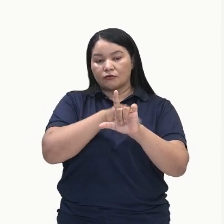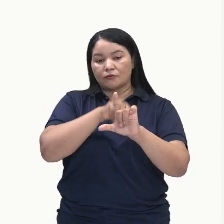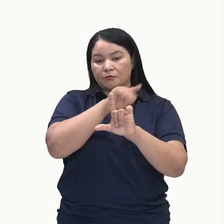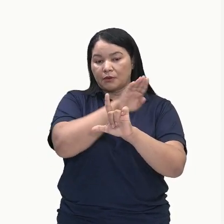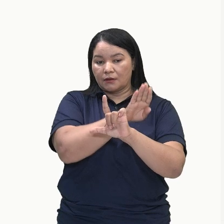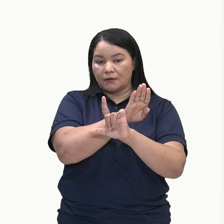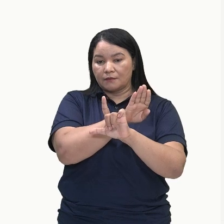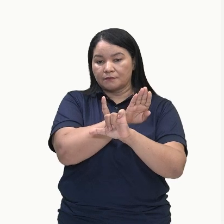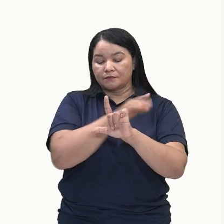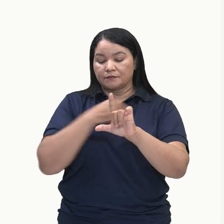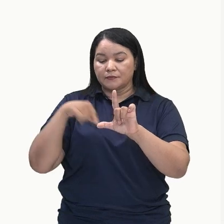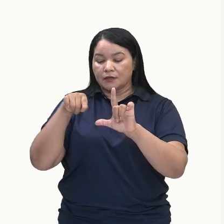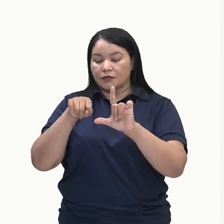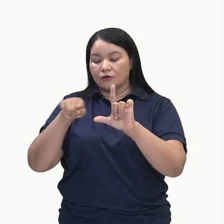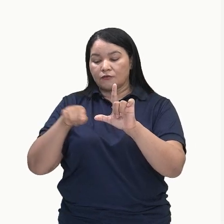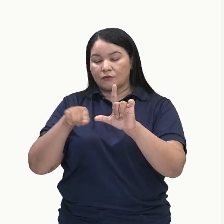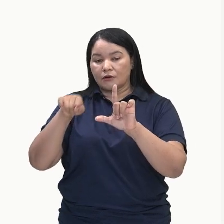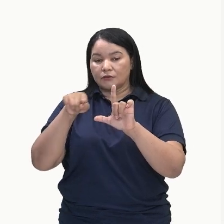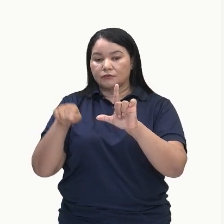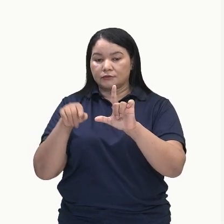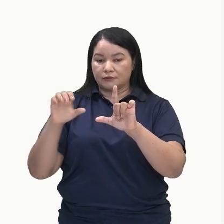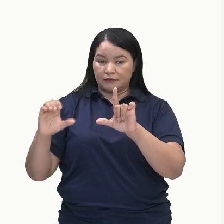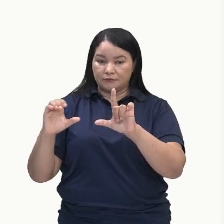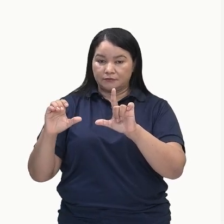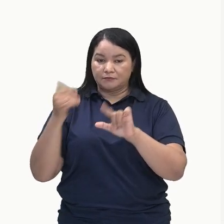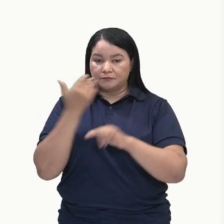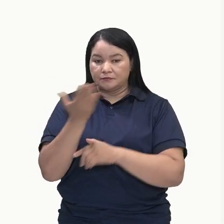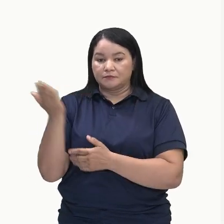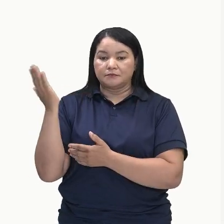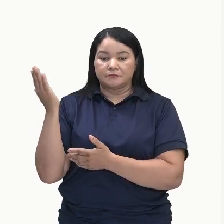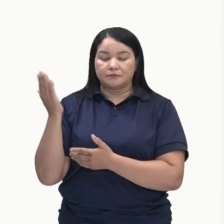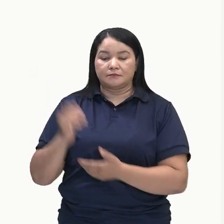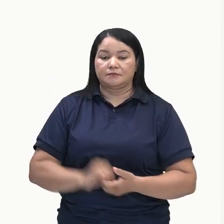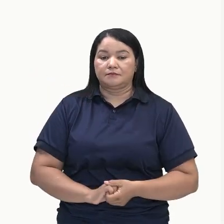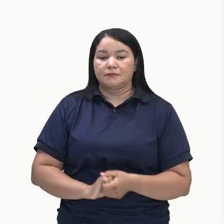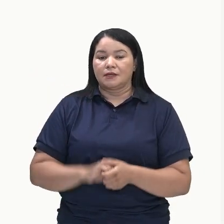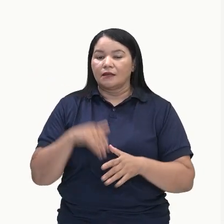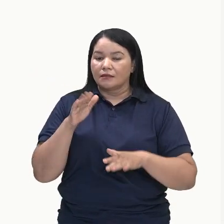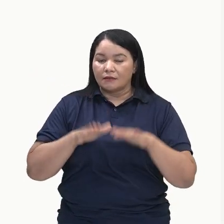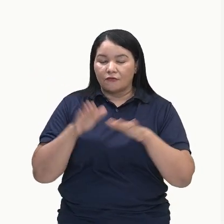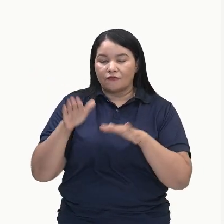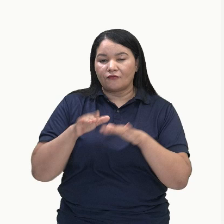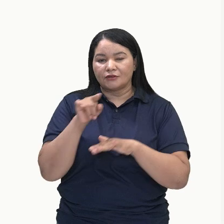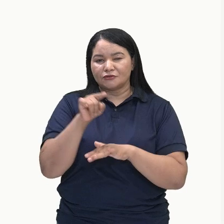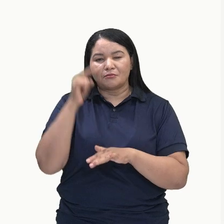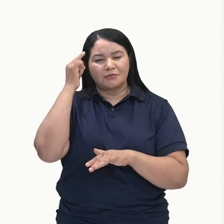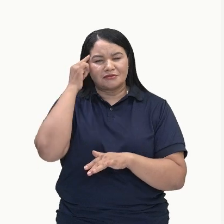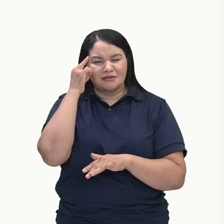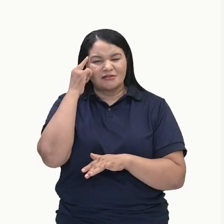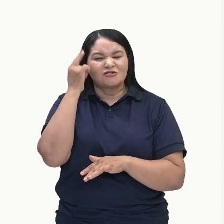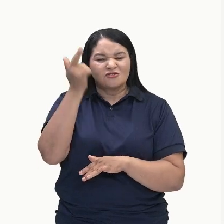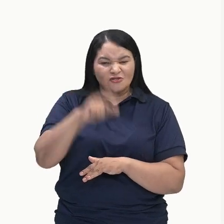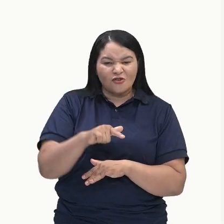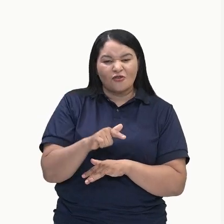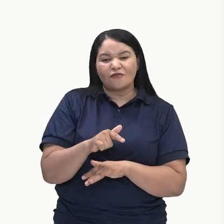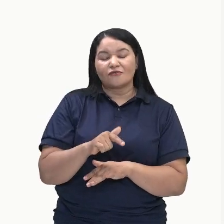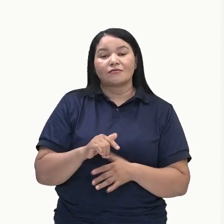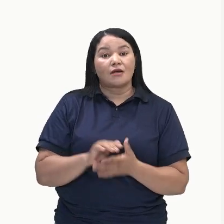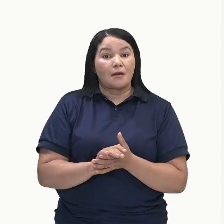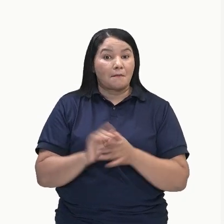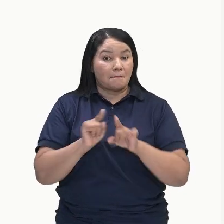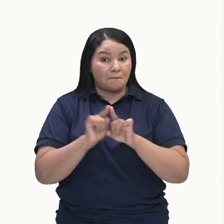ângulo B e o ângulo C. E talvez você esteja pensando, mas de novo, A, B e C, mas você